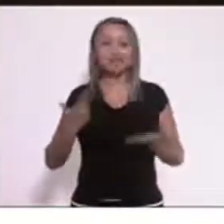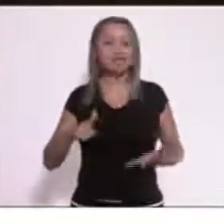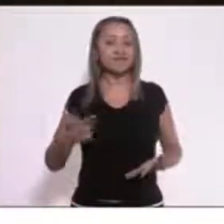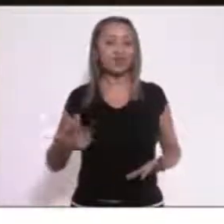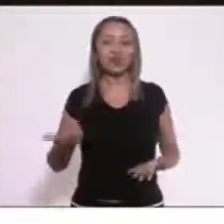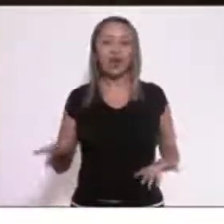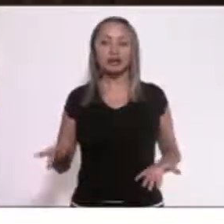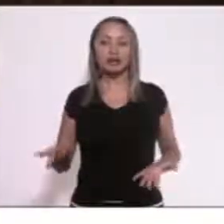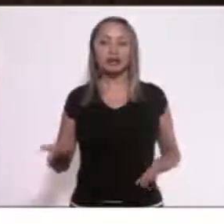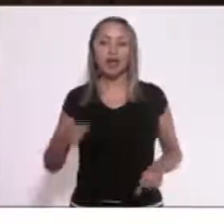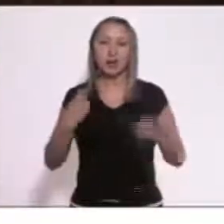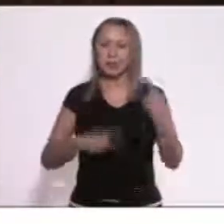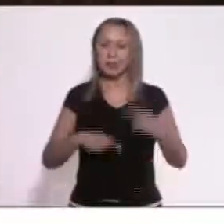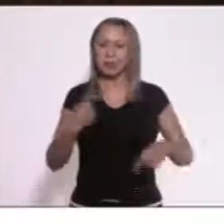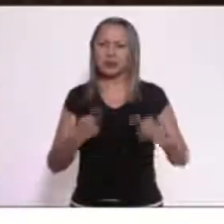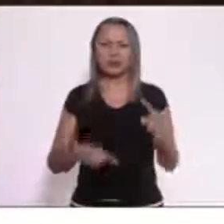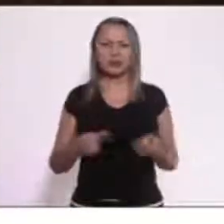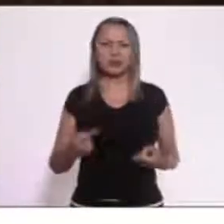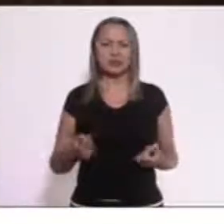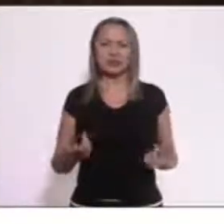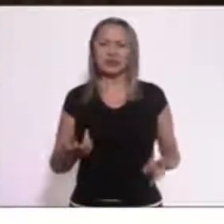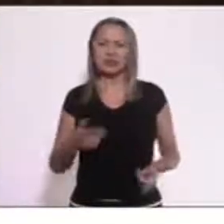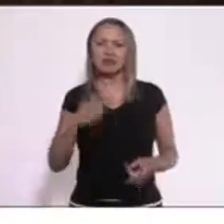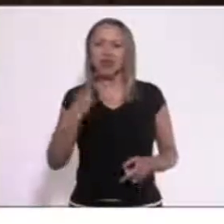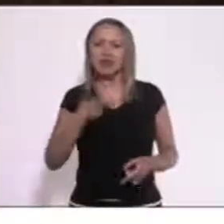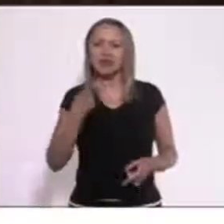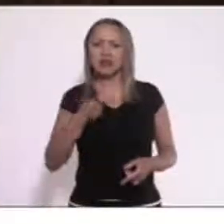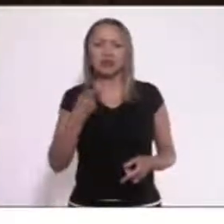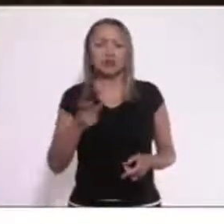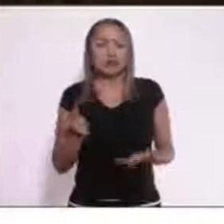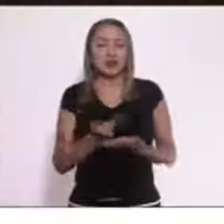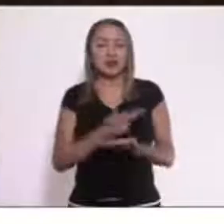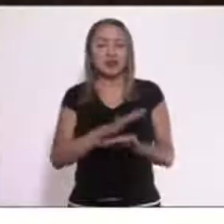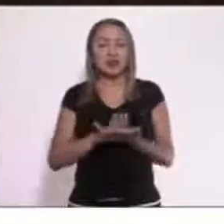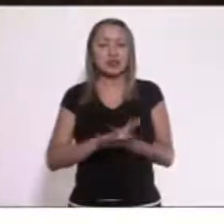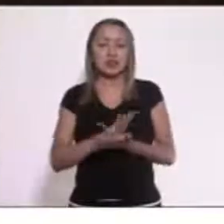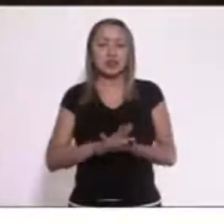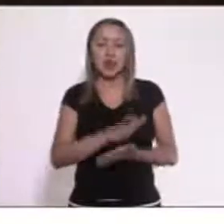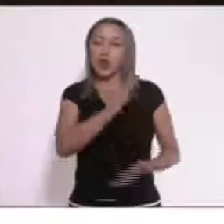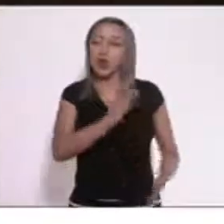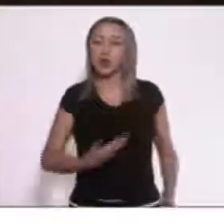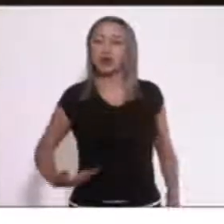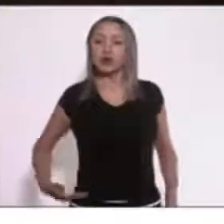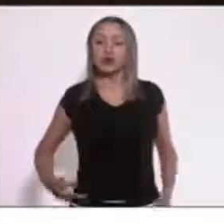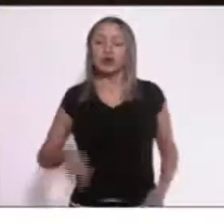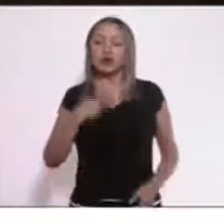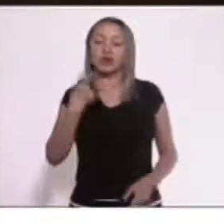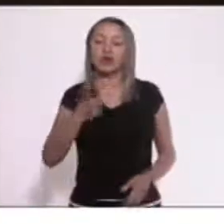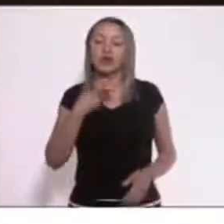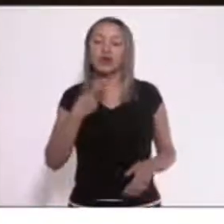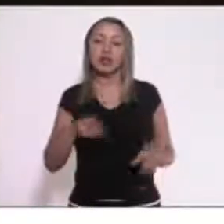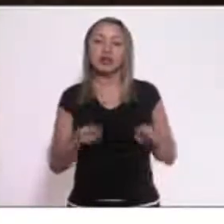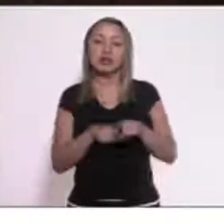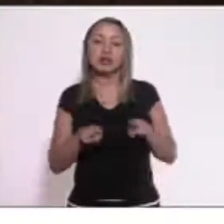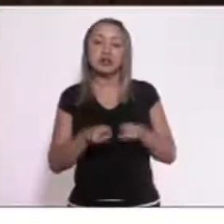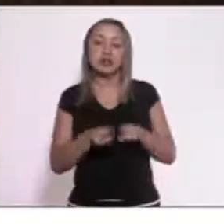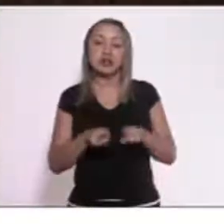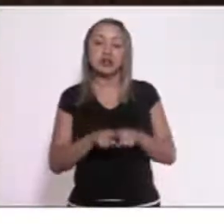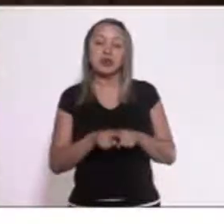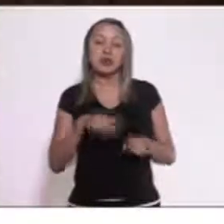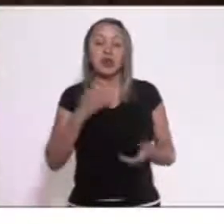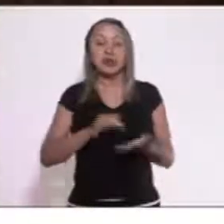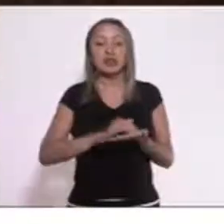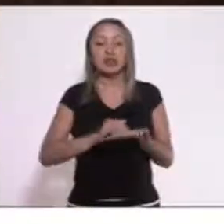uma política de habitação. Aliás, o governo passado chegou até a pensar em eliminar a Secretaria de